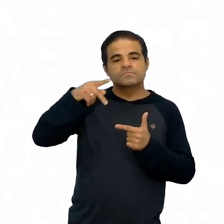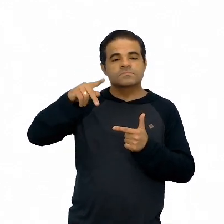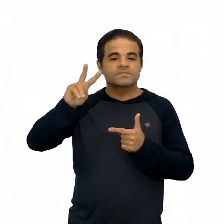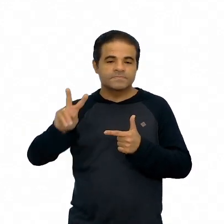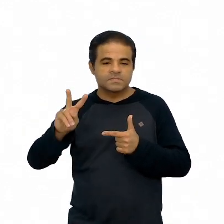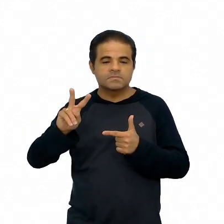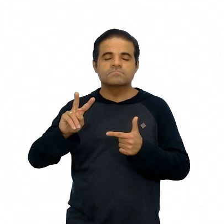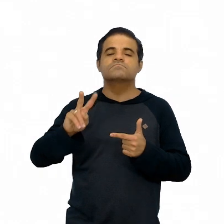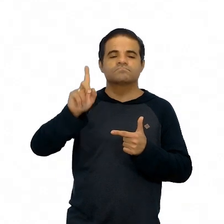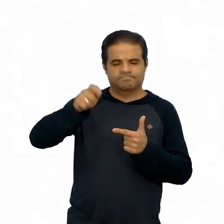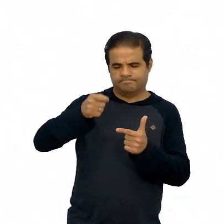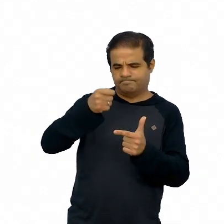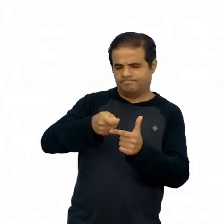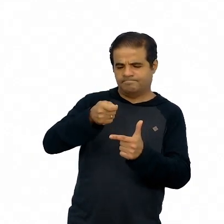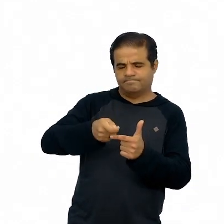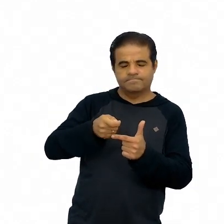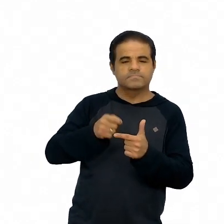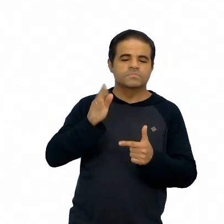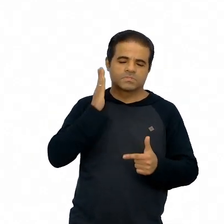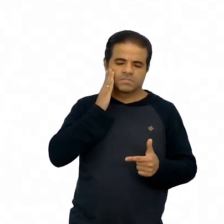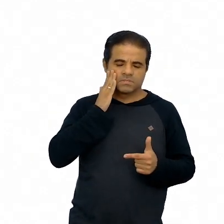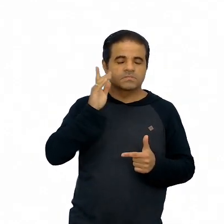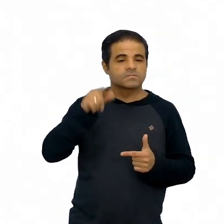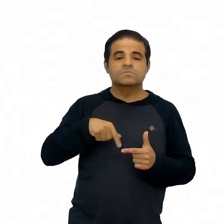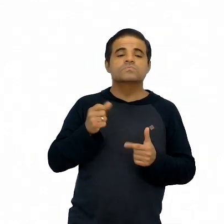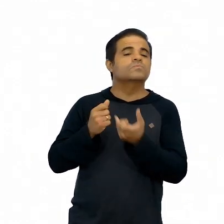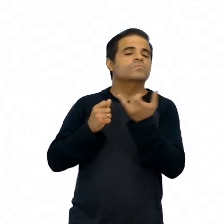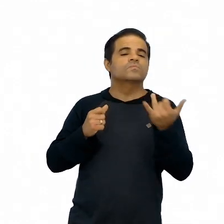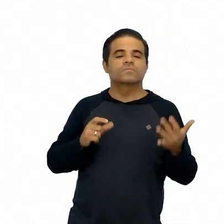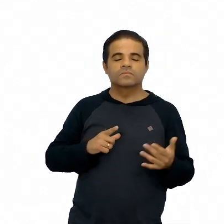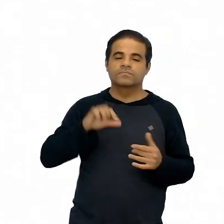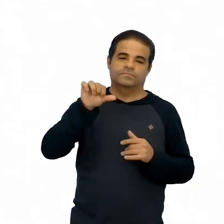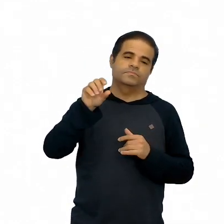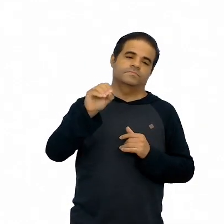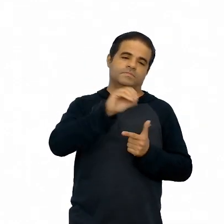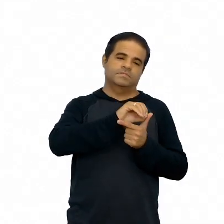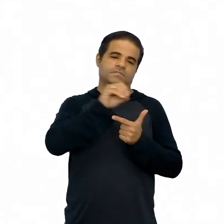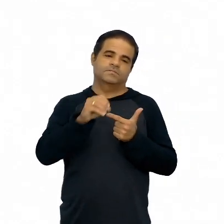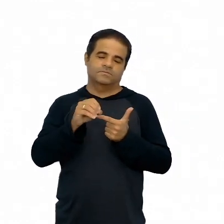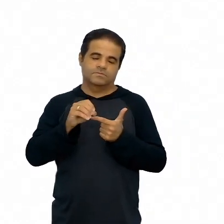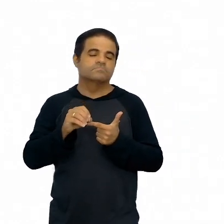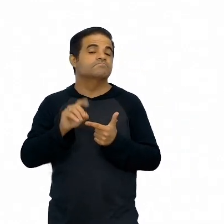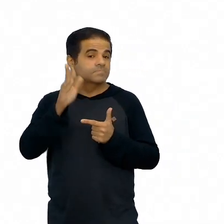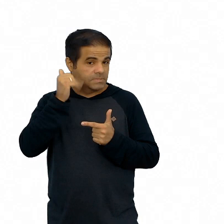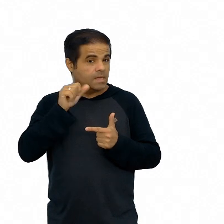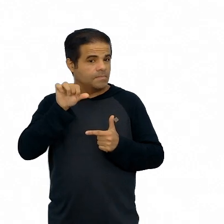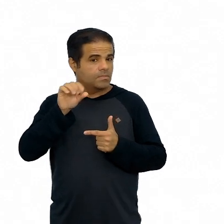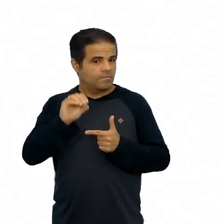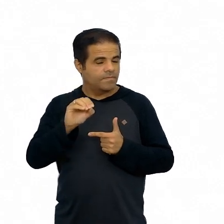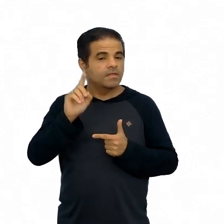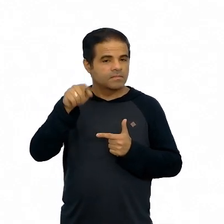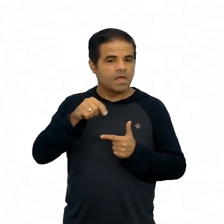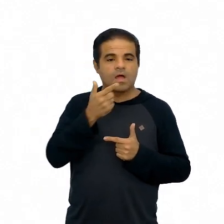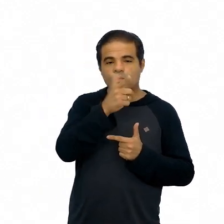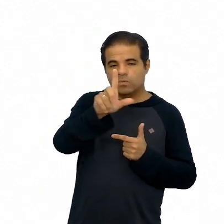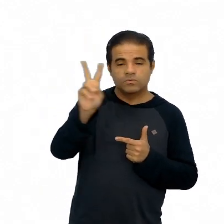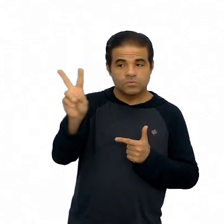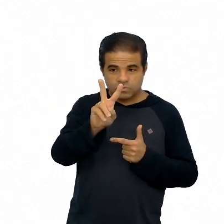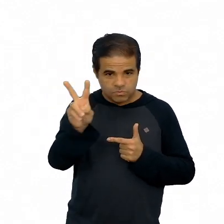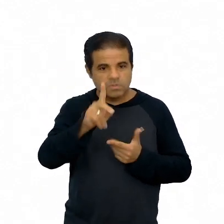OPV, obrigatoriamente, eu já sei que ele vai valer quanto? 90 graus. Sabendo que ele vale 90, os outros